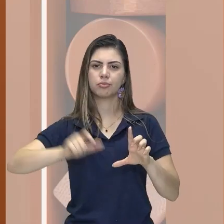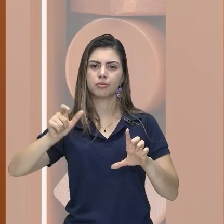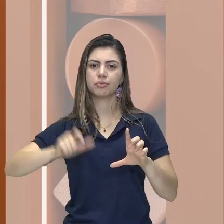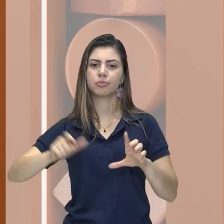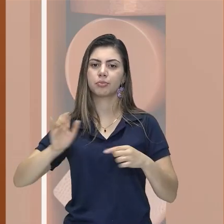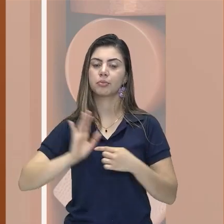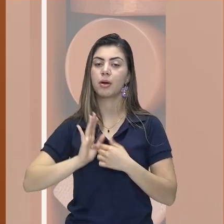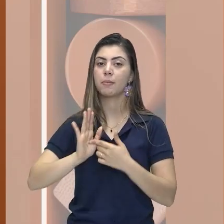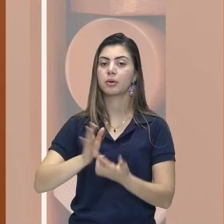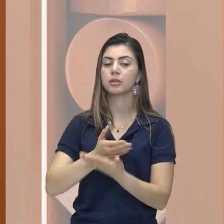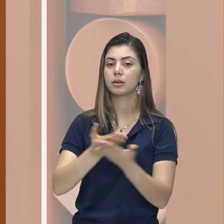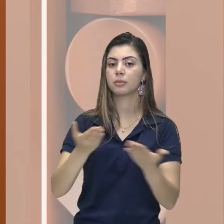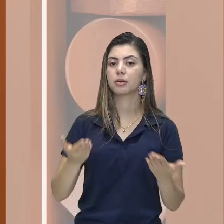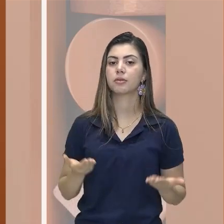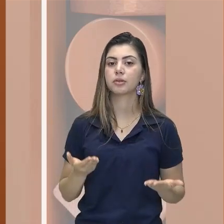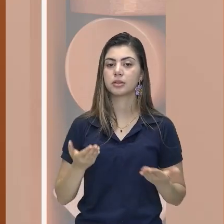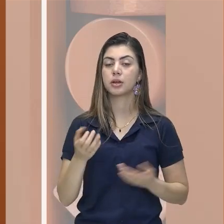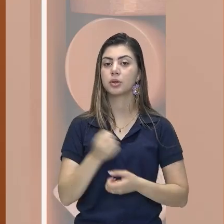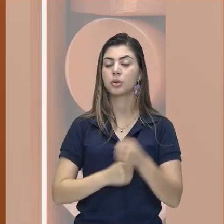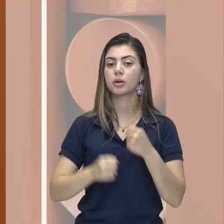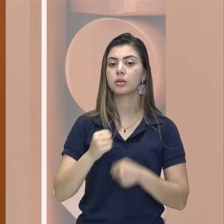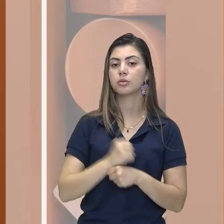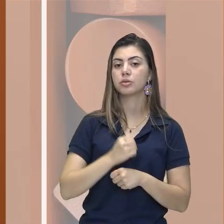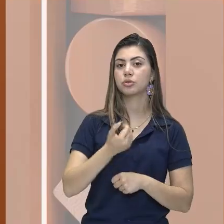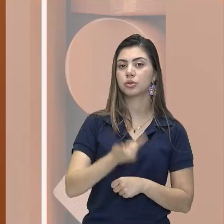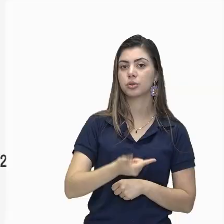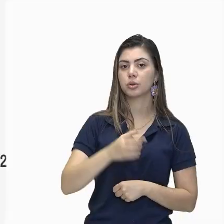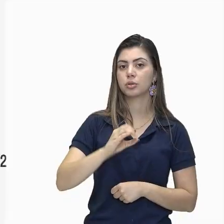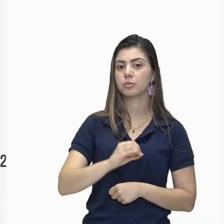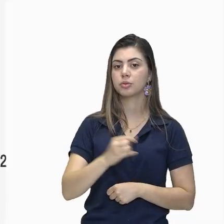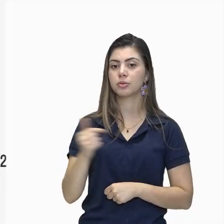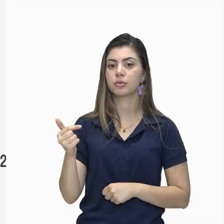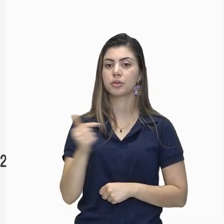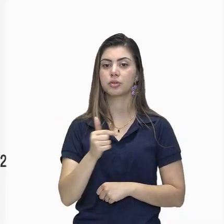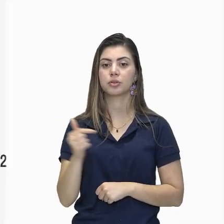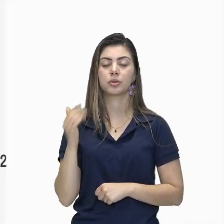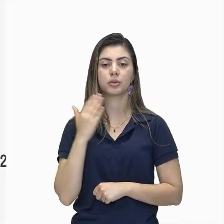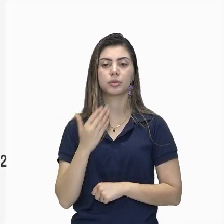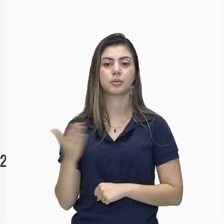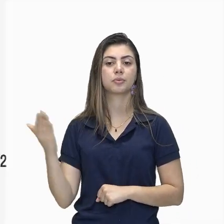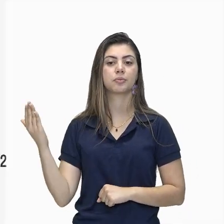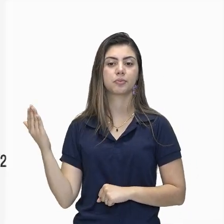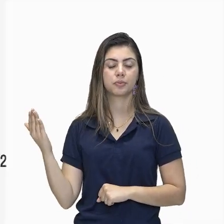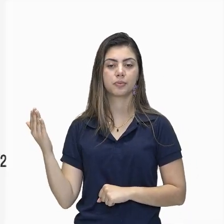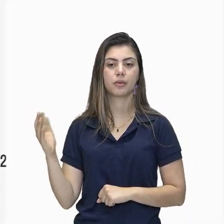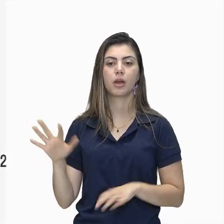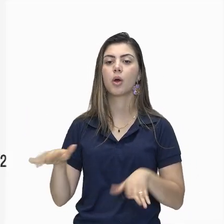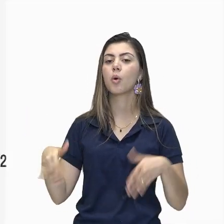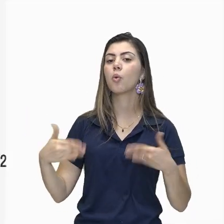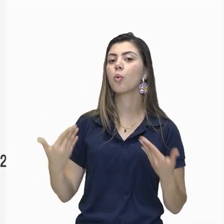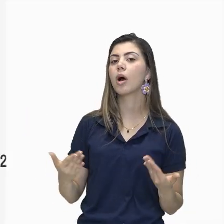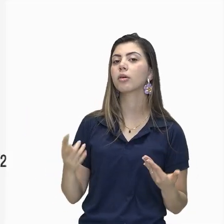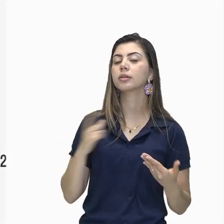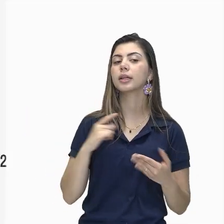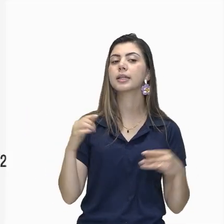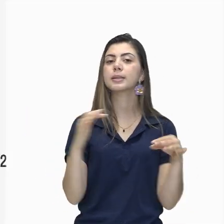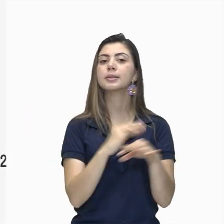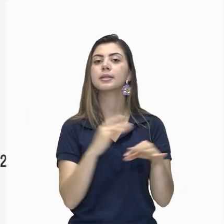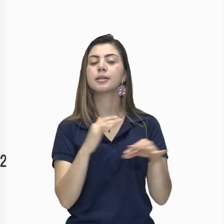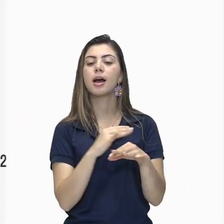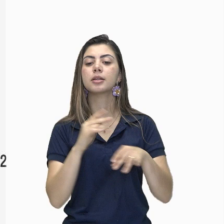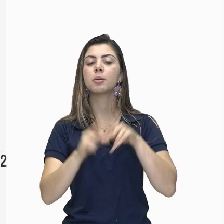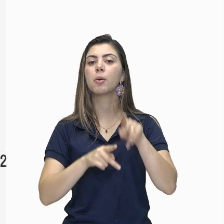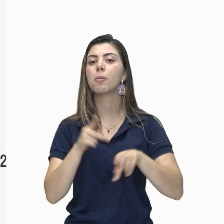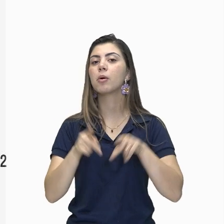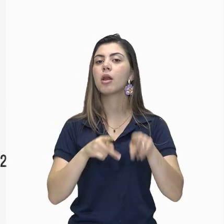para vocês aqui no ano de 2022, né? Qual é o grau de urbanização